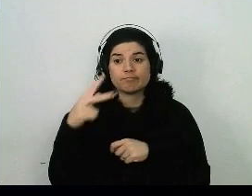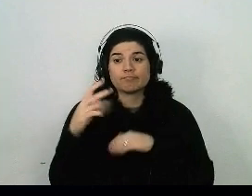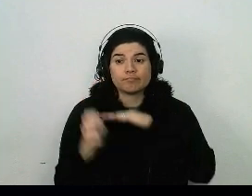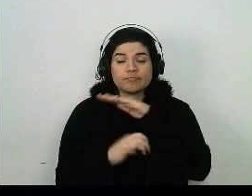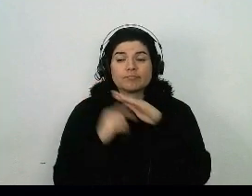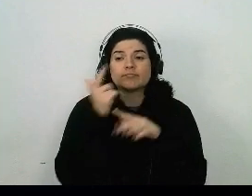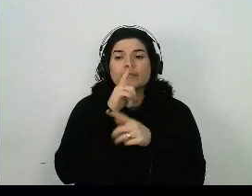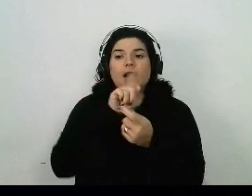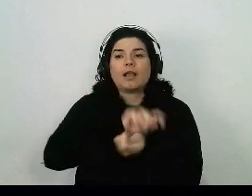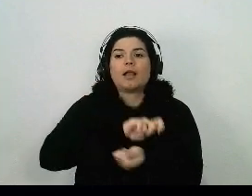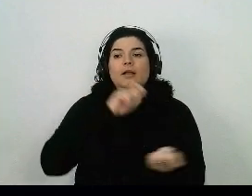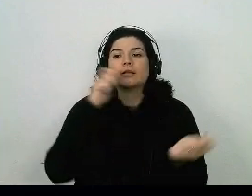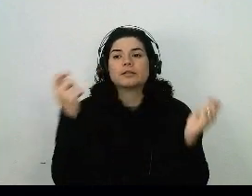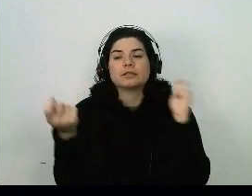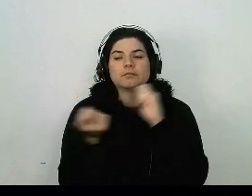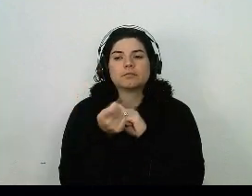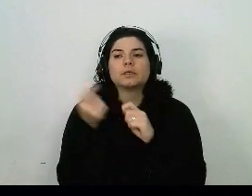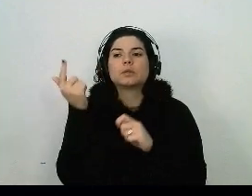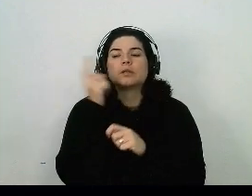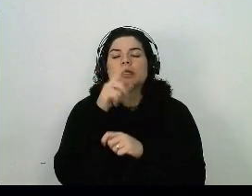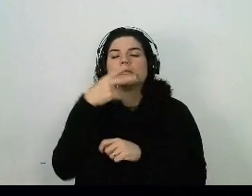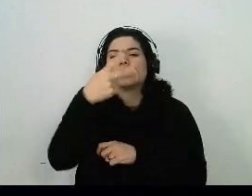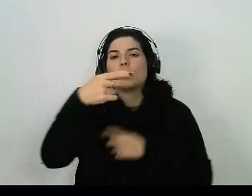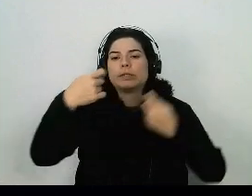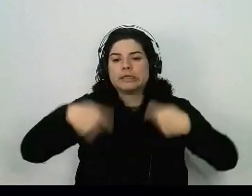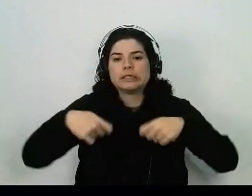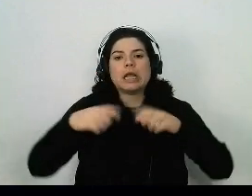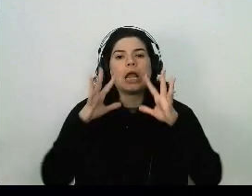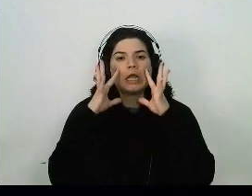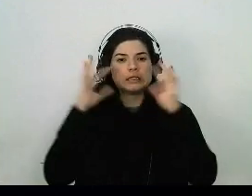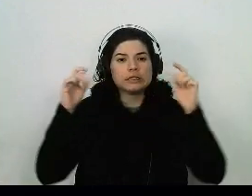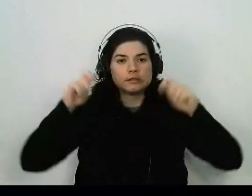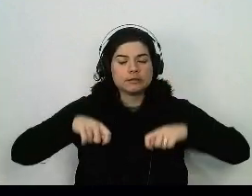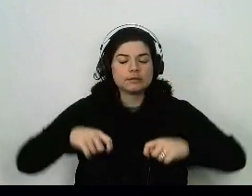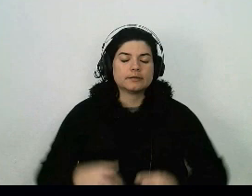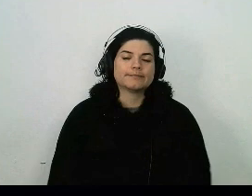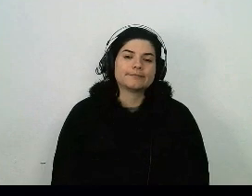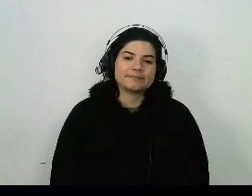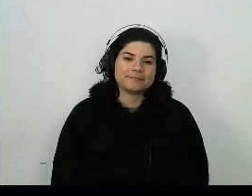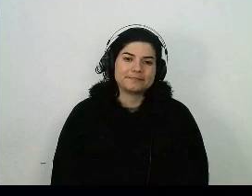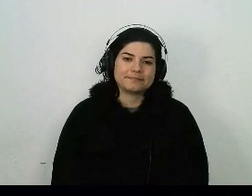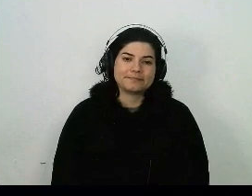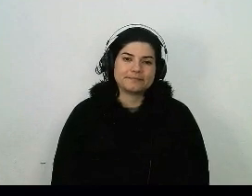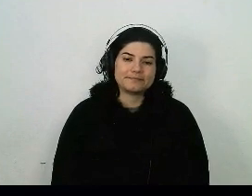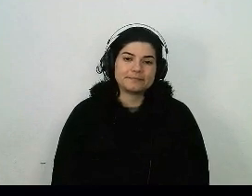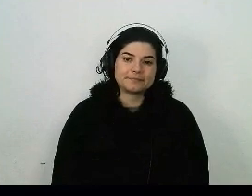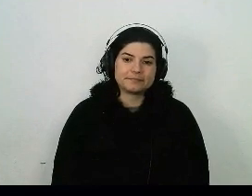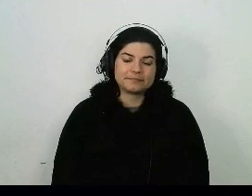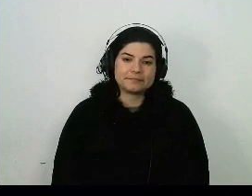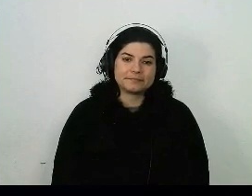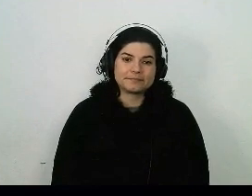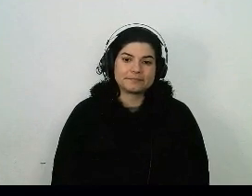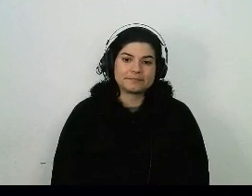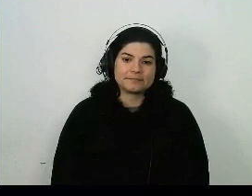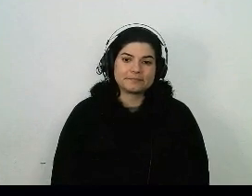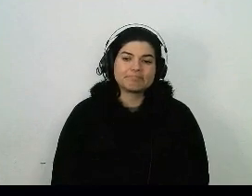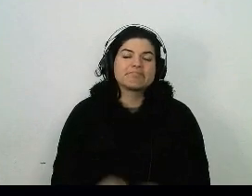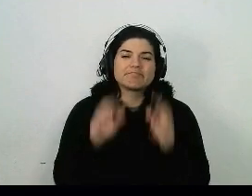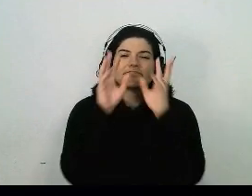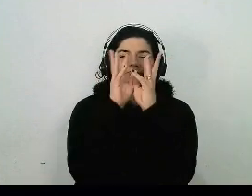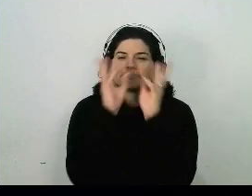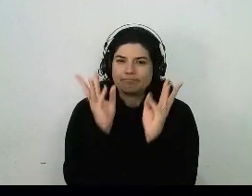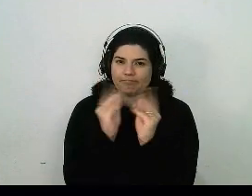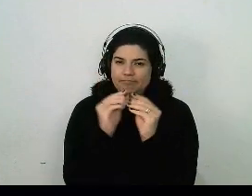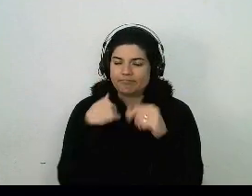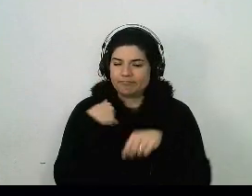Space para atender as suas necessidades E aí Resumindo isso que eu tava comentando com